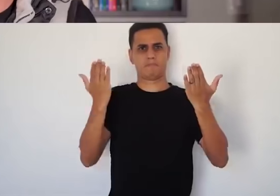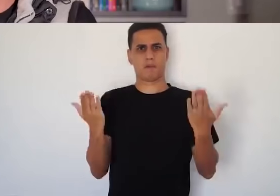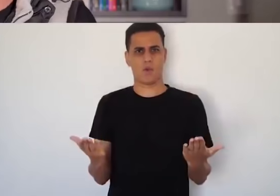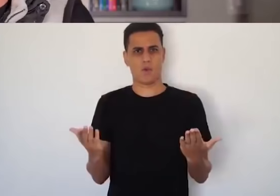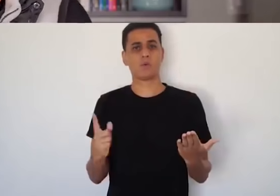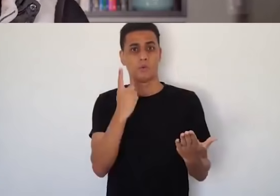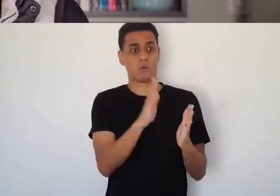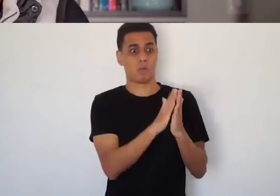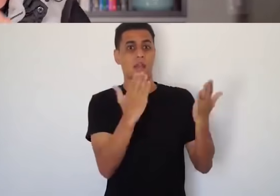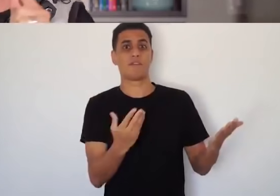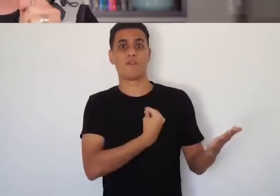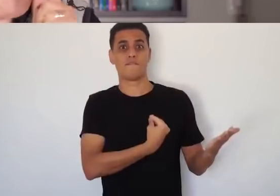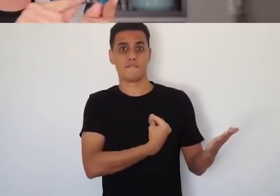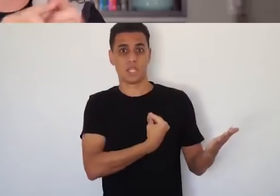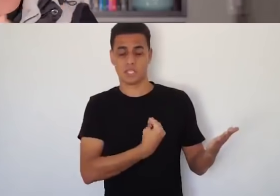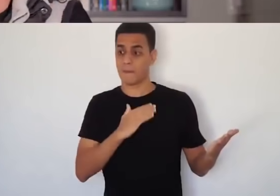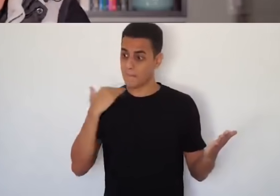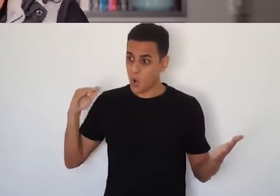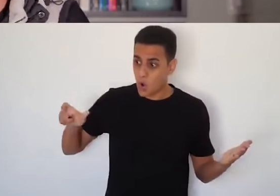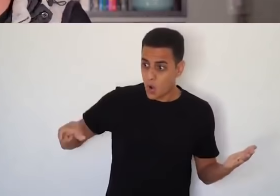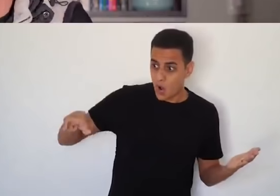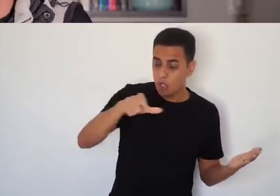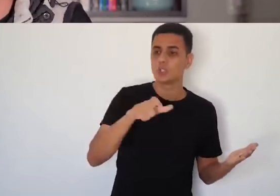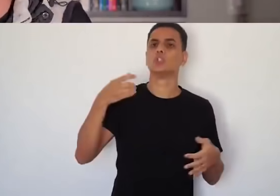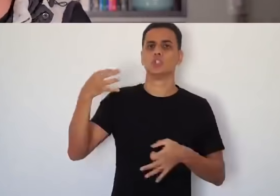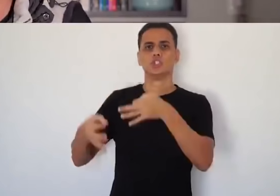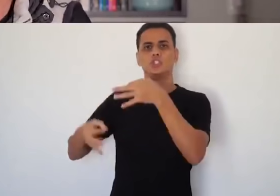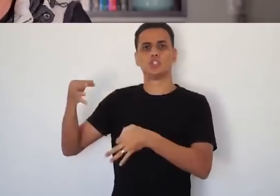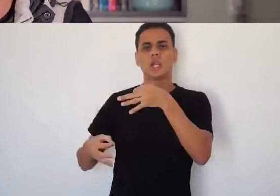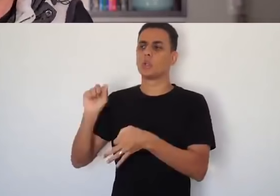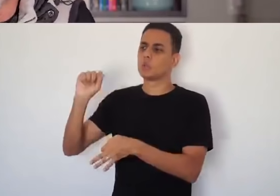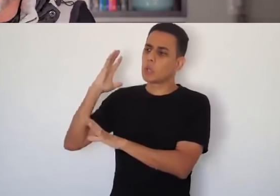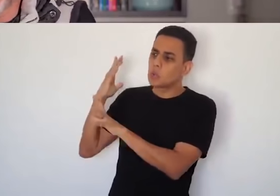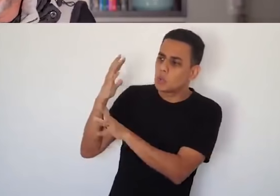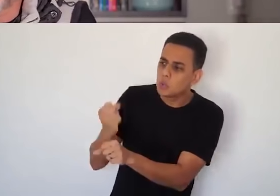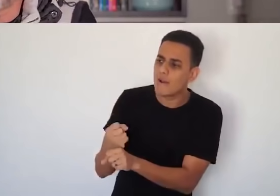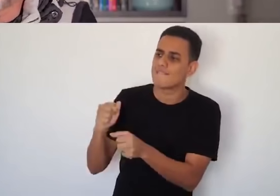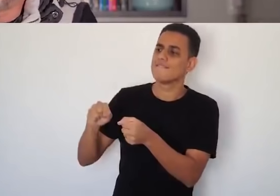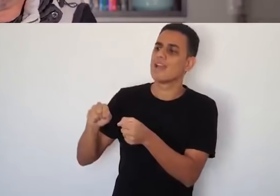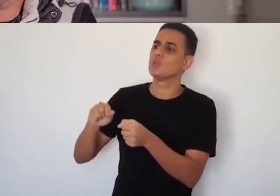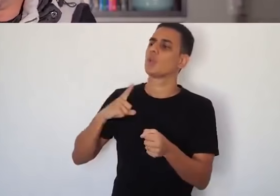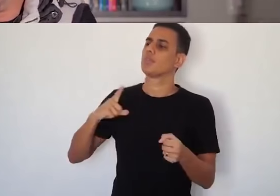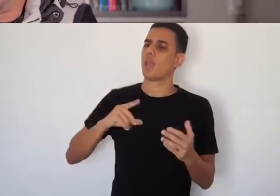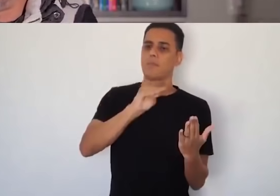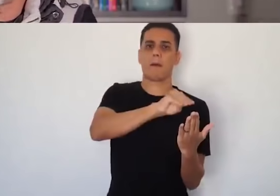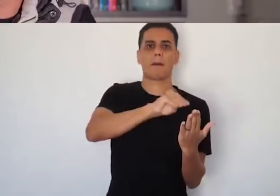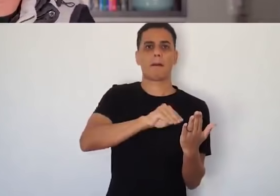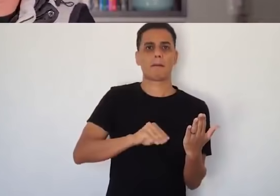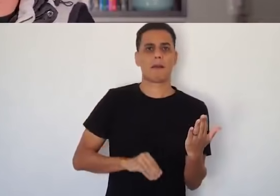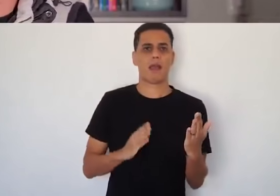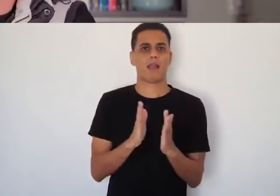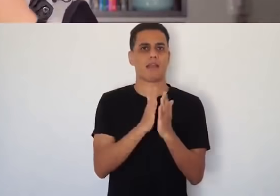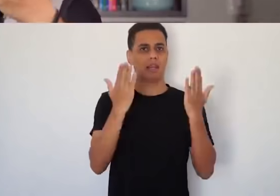realizarmos, que manifestará a fé que nós dizemos ter. Então aqui no capítulo 19,